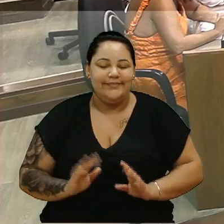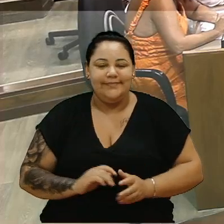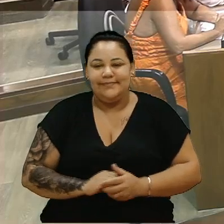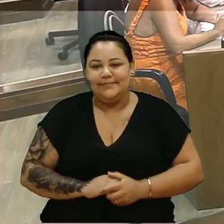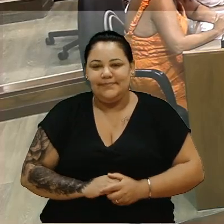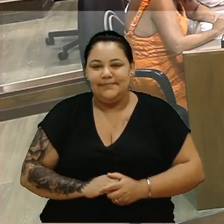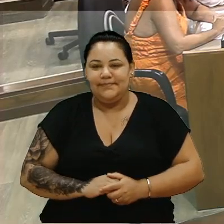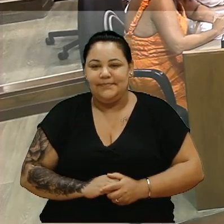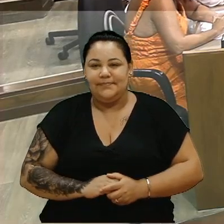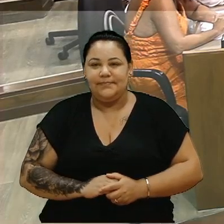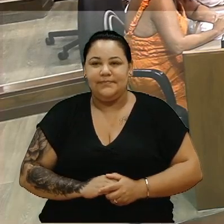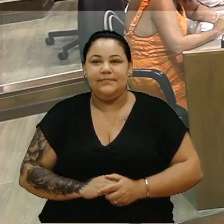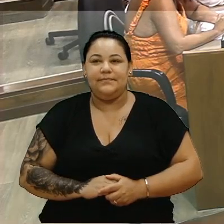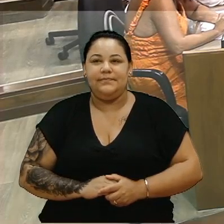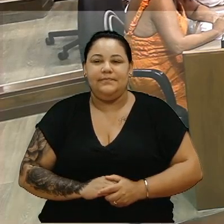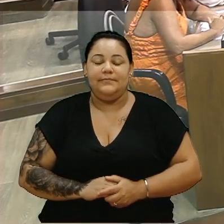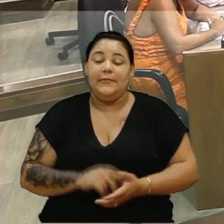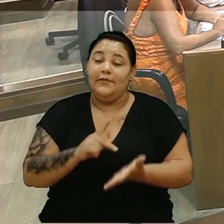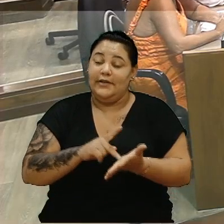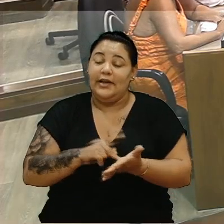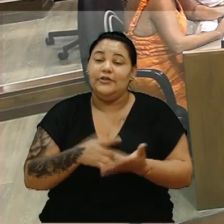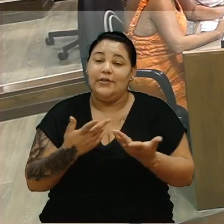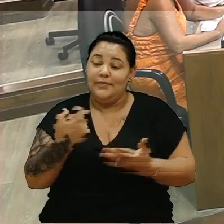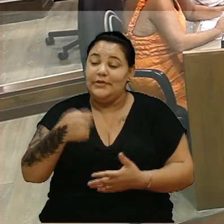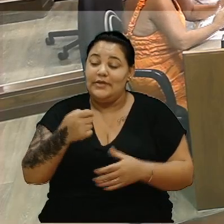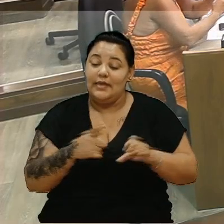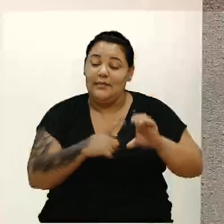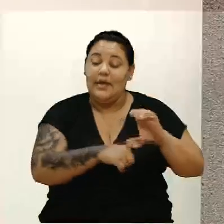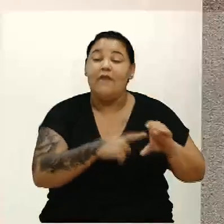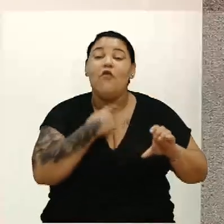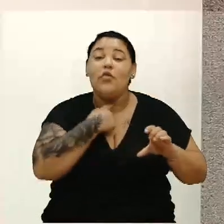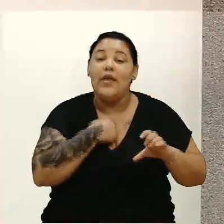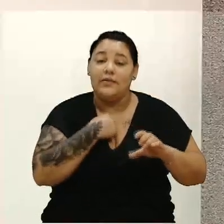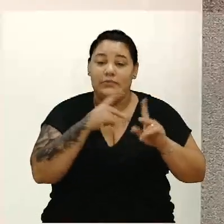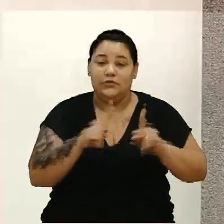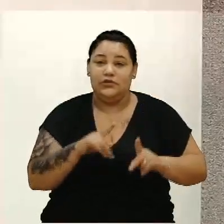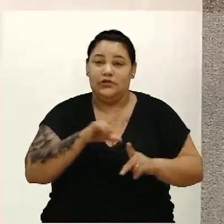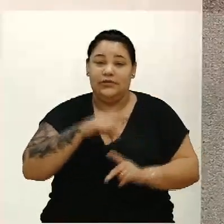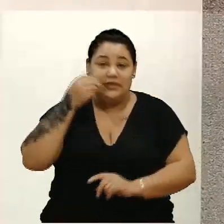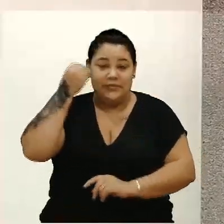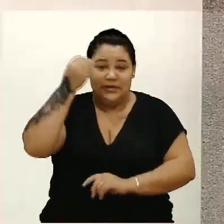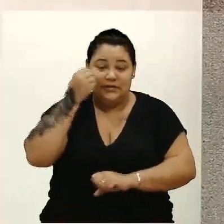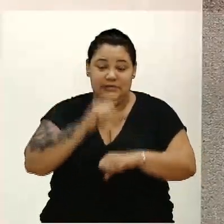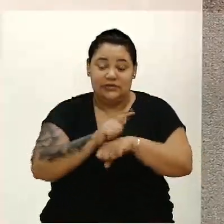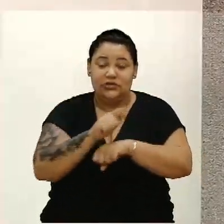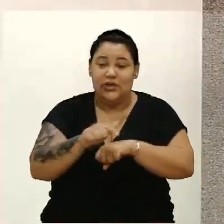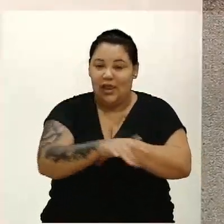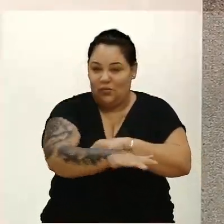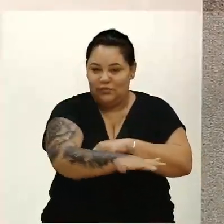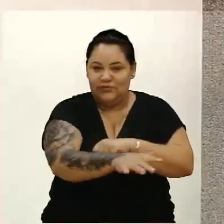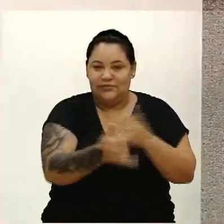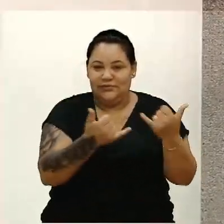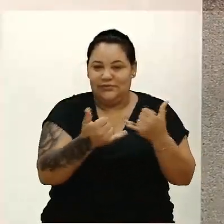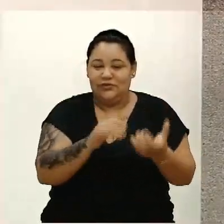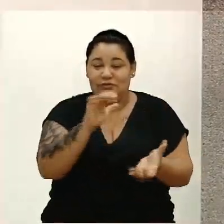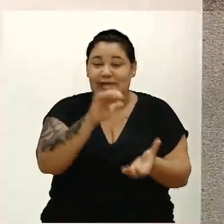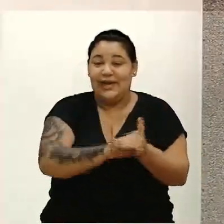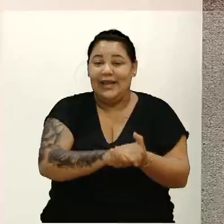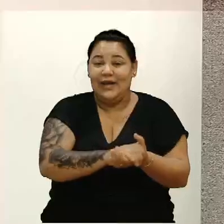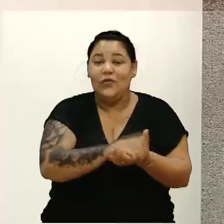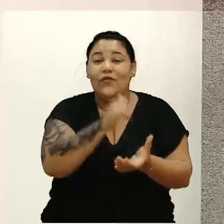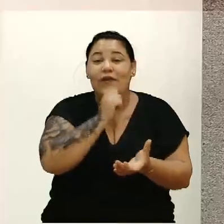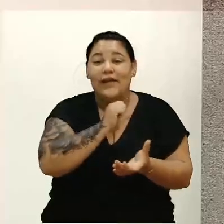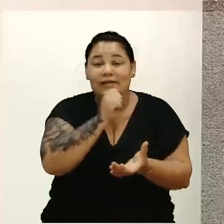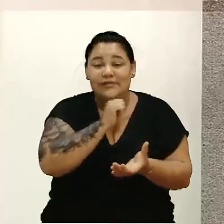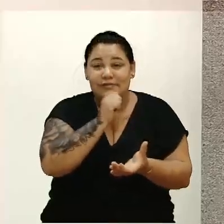Exatamente, demanda também a vontade das pessoas, né? Nós tivemos uma experiência, inclusive ali em Galópolis, de um casal de idosos, né? Que a família queria muito que eles saíssem,